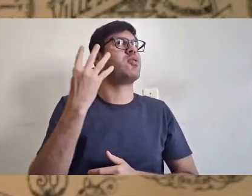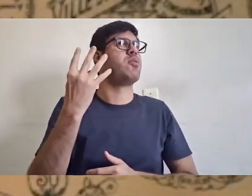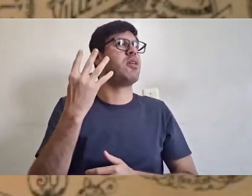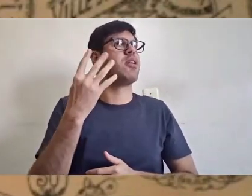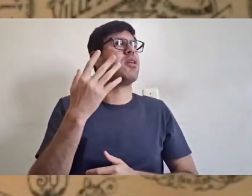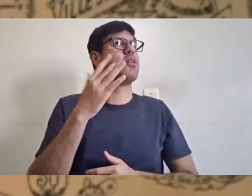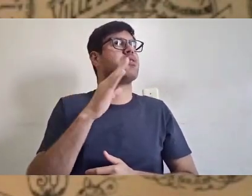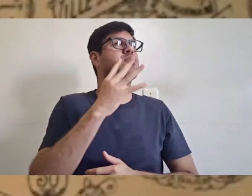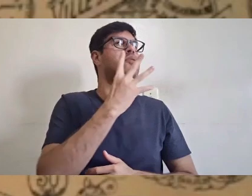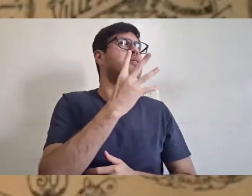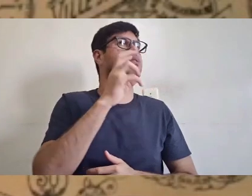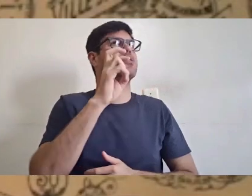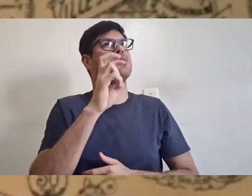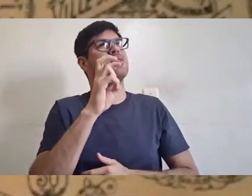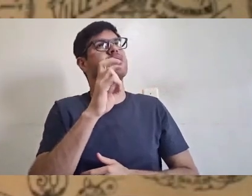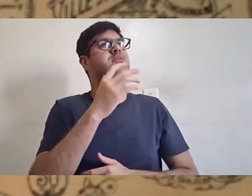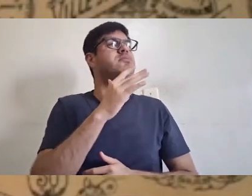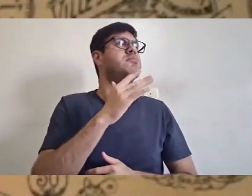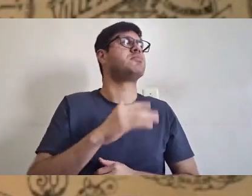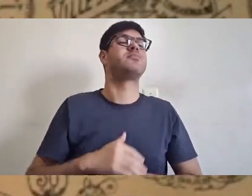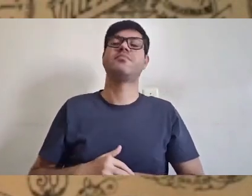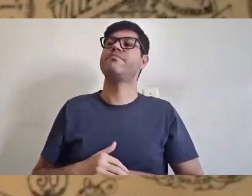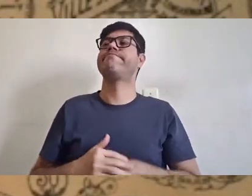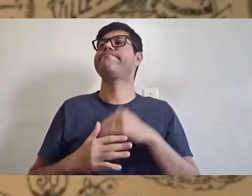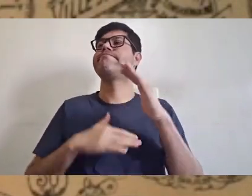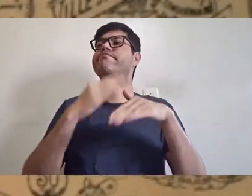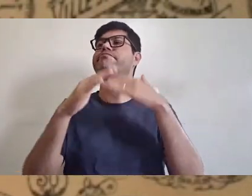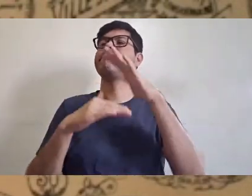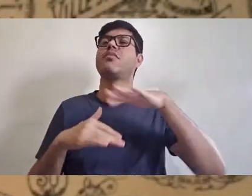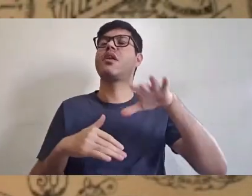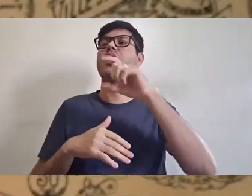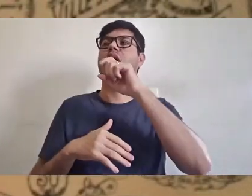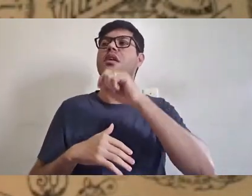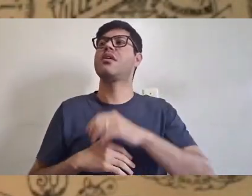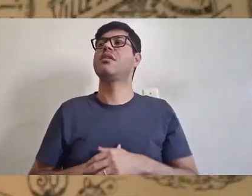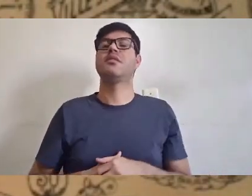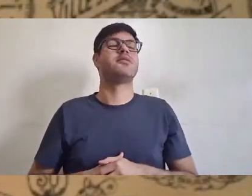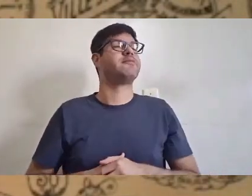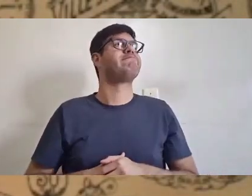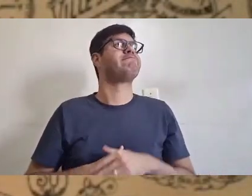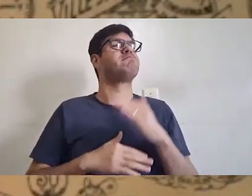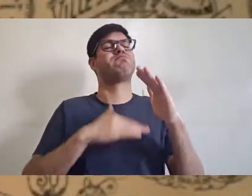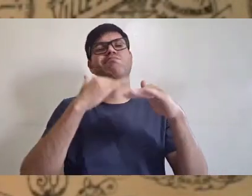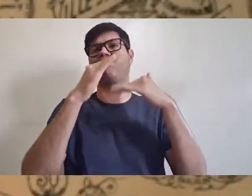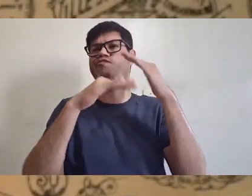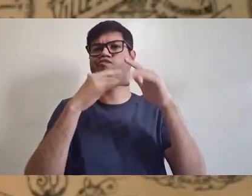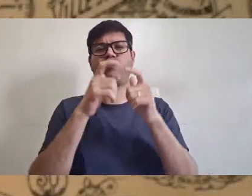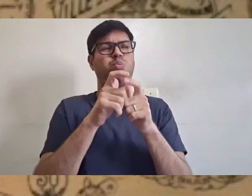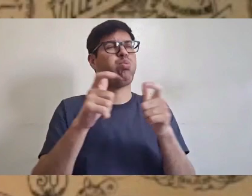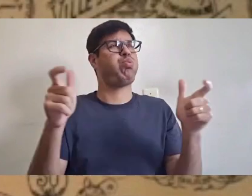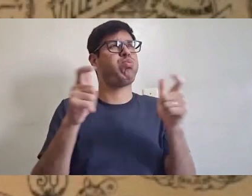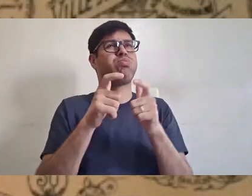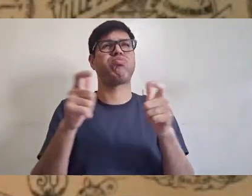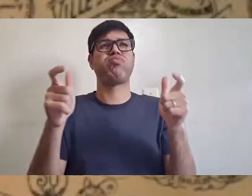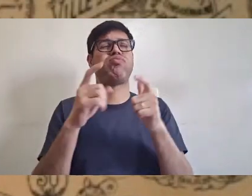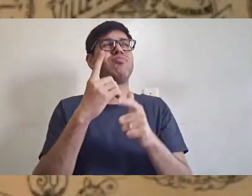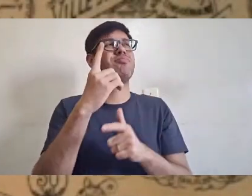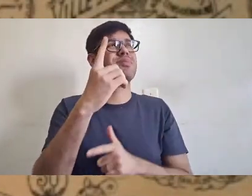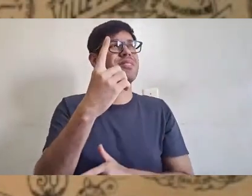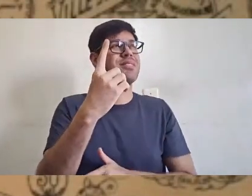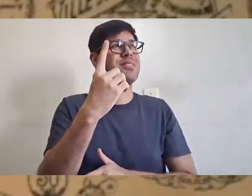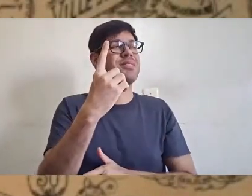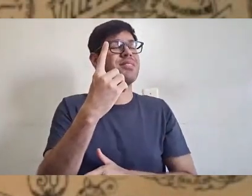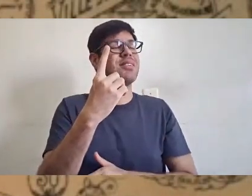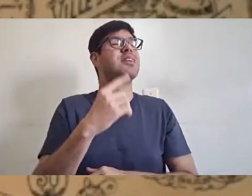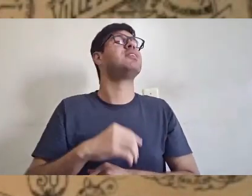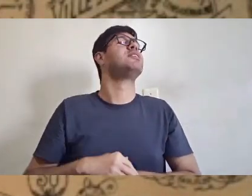0,44, 0,45. Então, veja bem... Ele vai desenvolvendo a cidade. Quer dizer, aí cresceu tremendamente